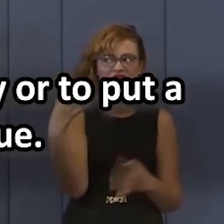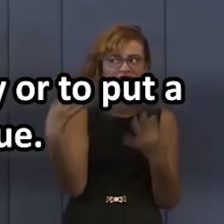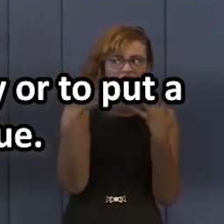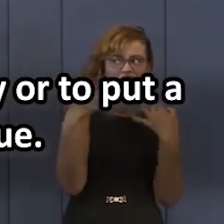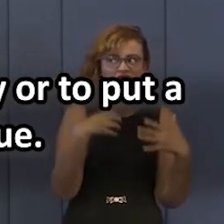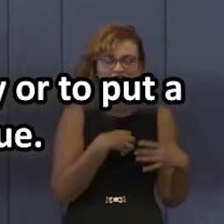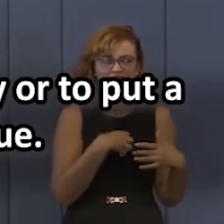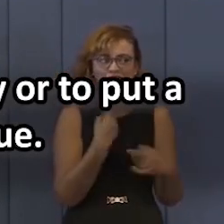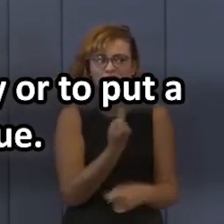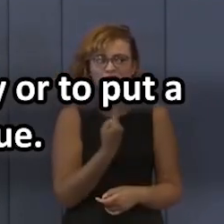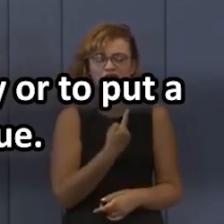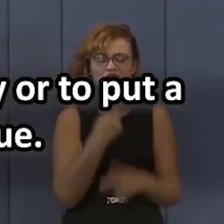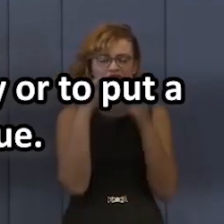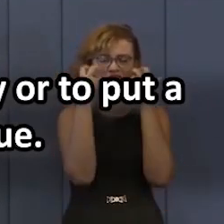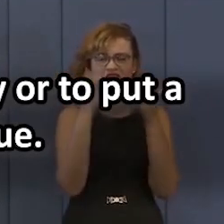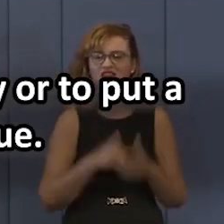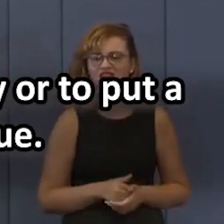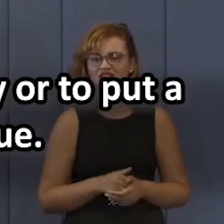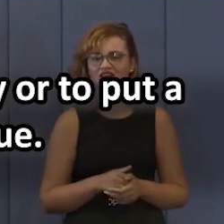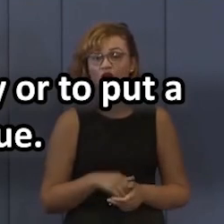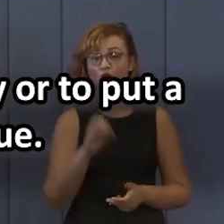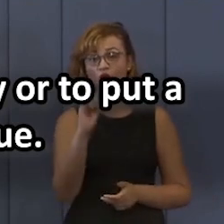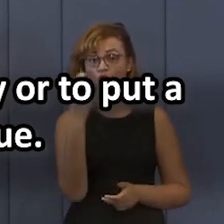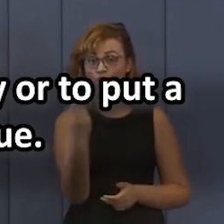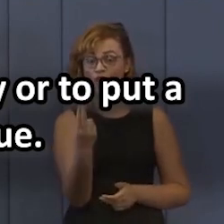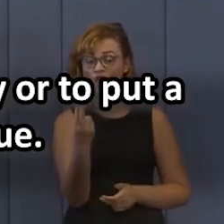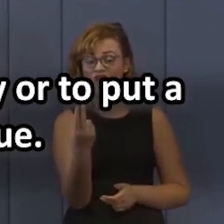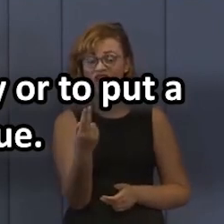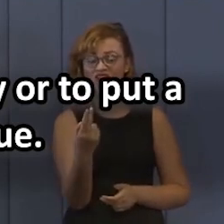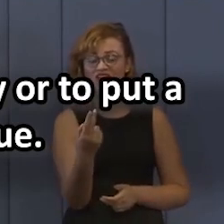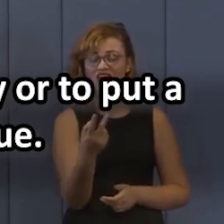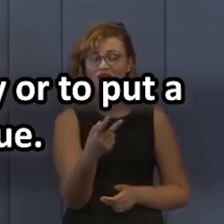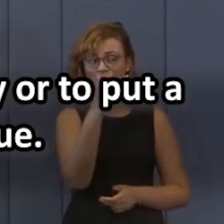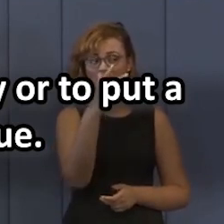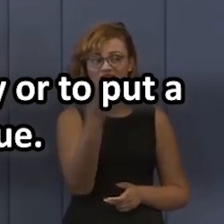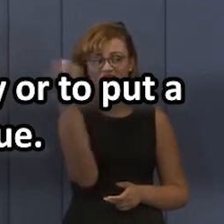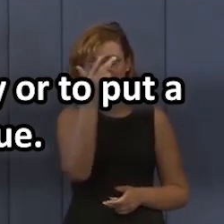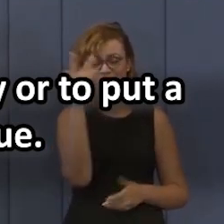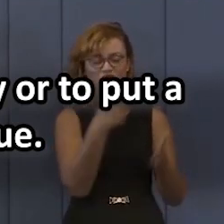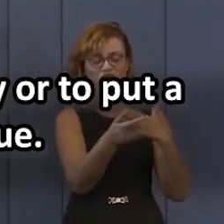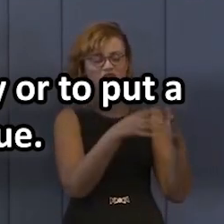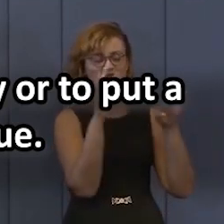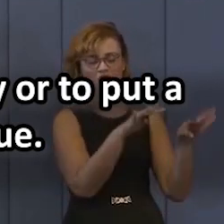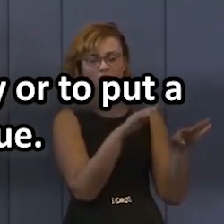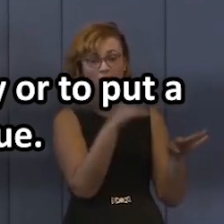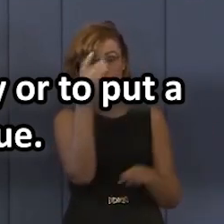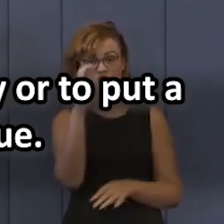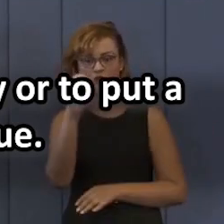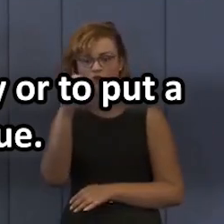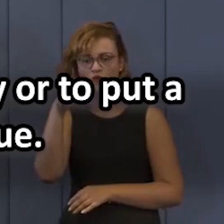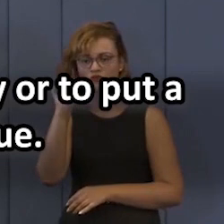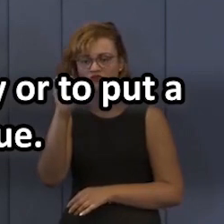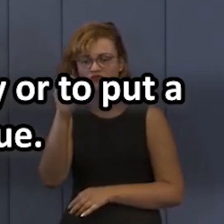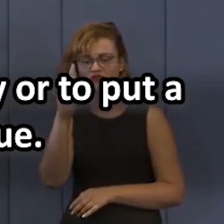Ele adora colocar as pessoas em uma situação de vulnerabilidade. Ou colocar a vulnerabilidade da pessoa na